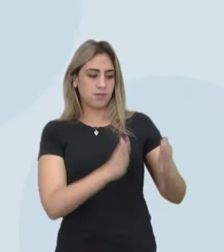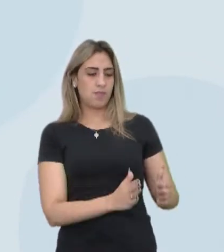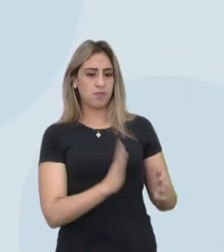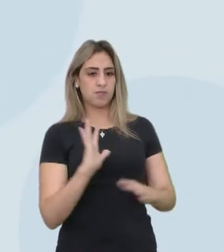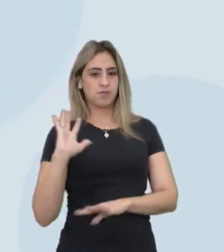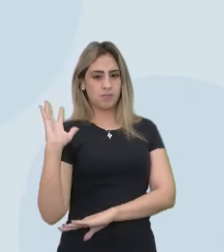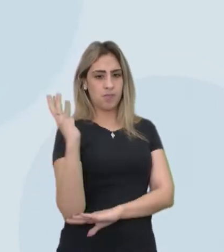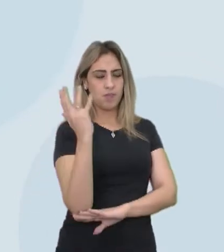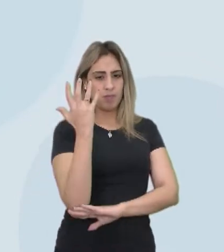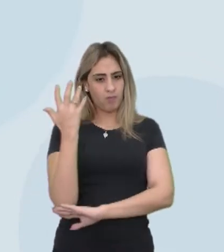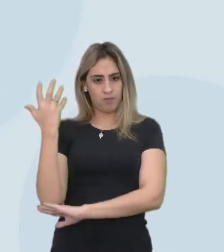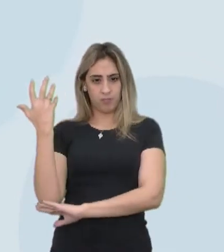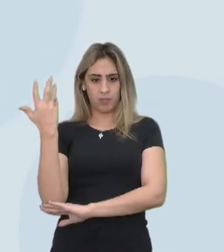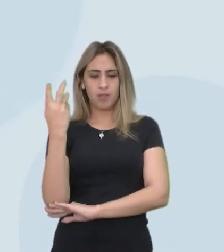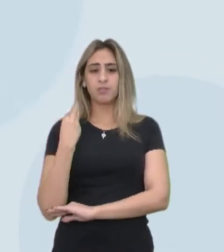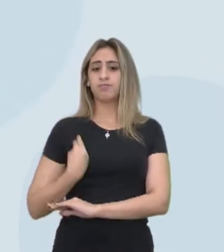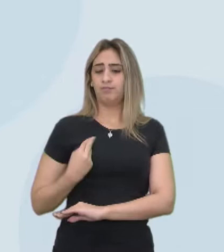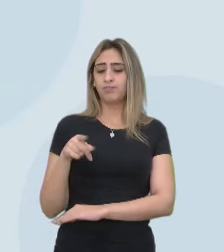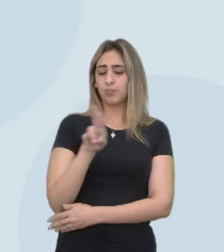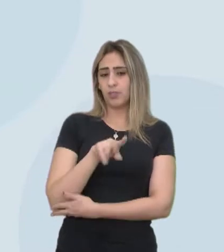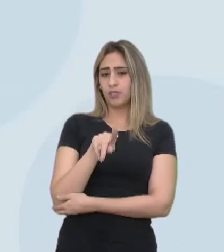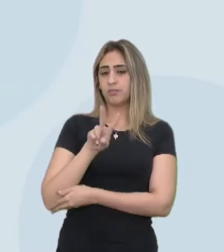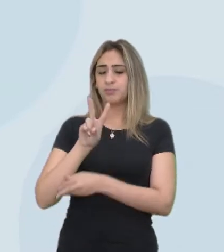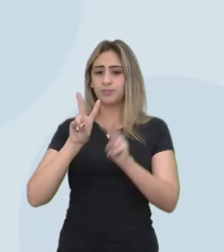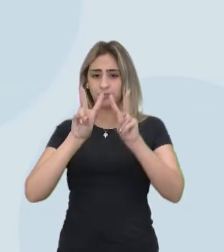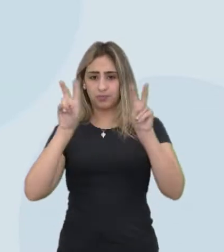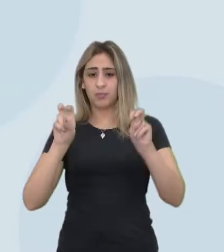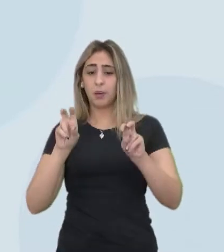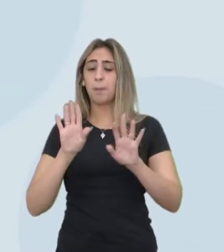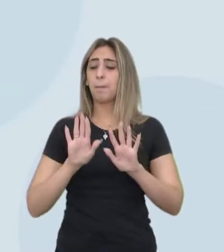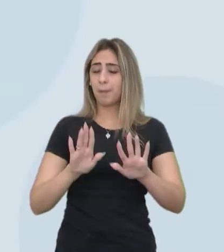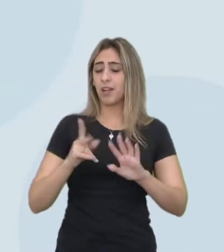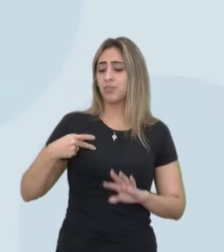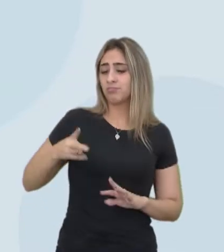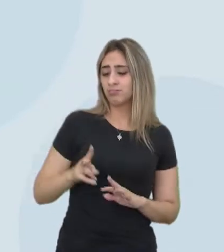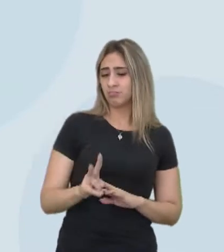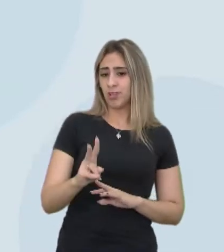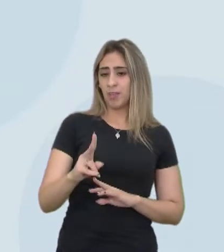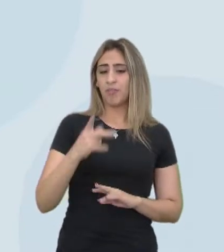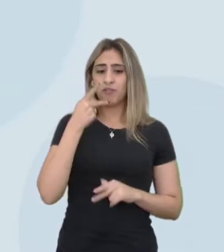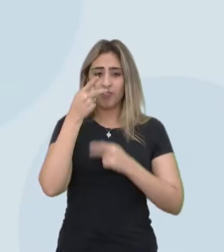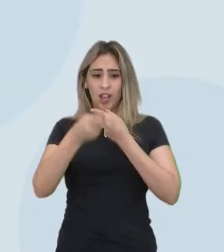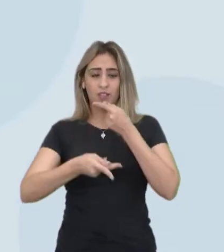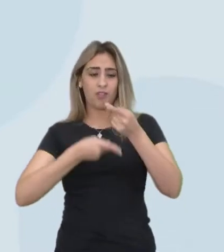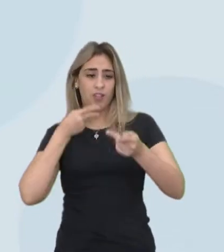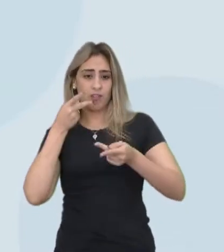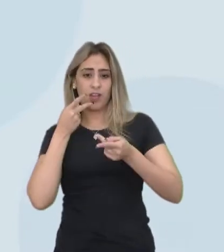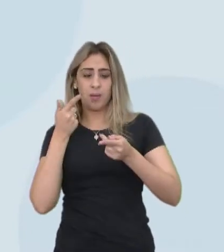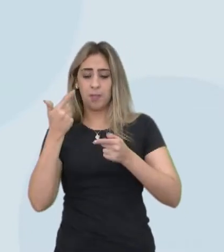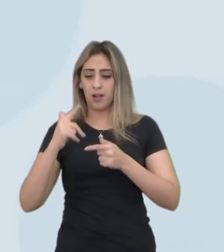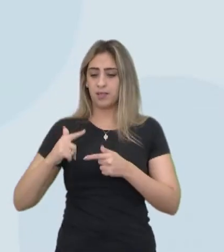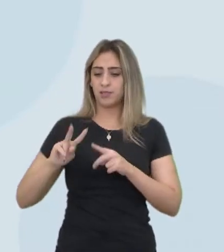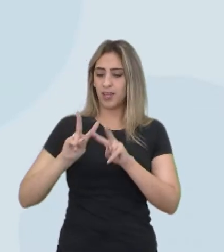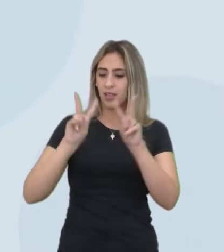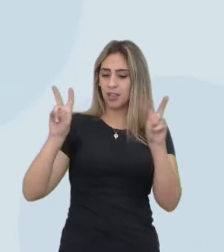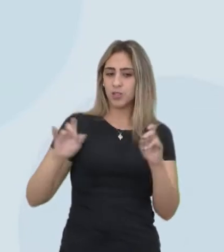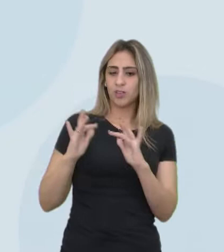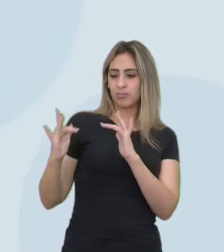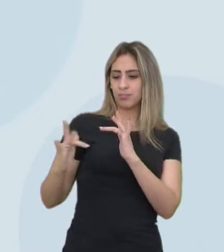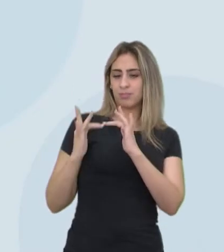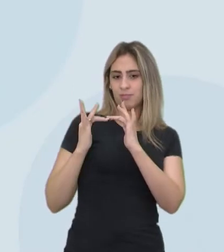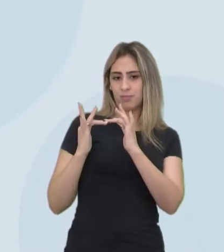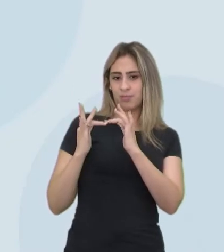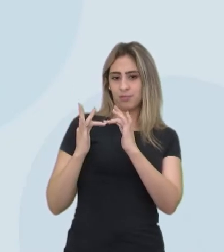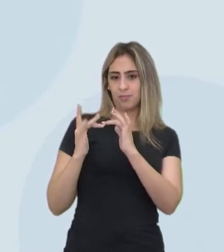floresta. Então, também se usa esse tipo de termo, mas, obviamente, se a gente está aqui falando muito mais de questões ligadas